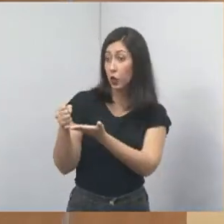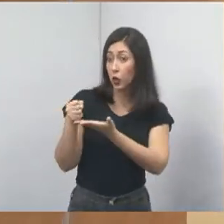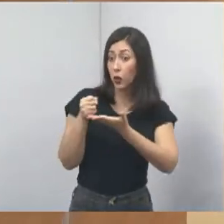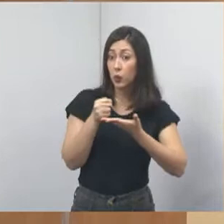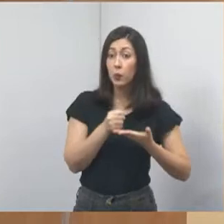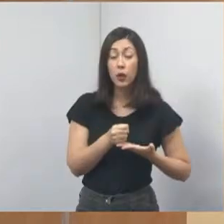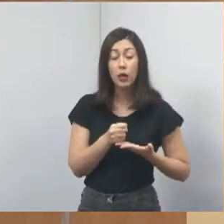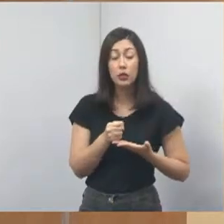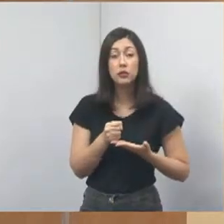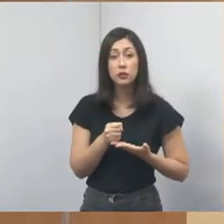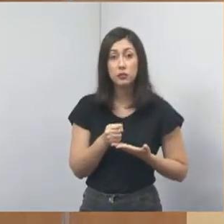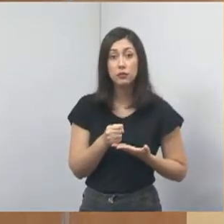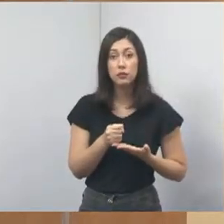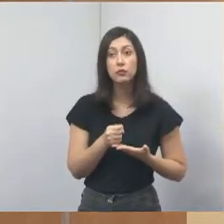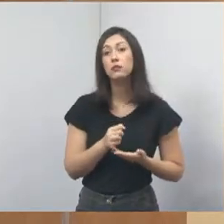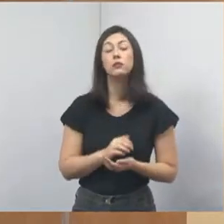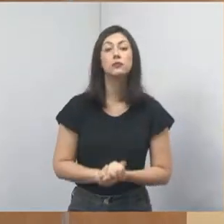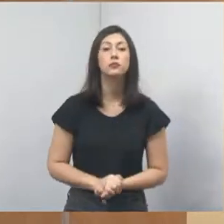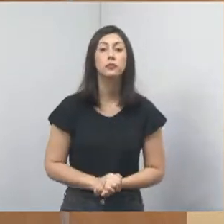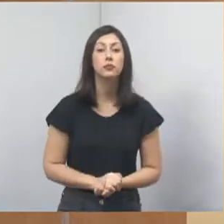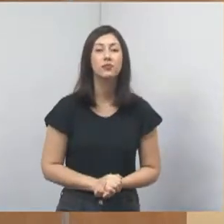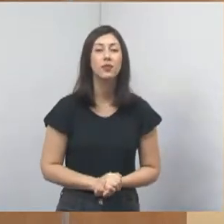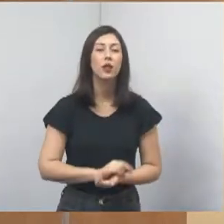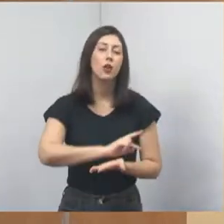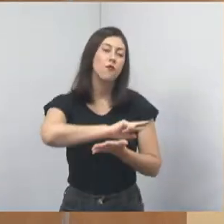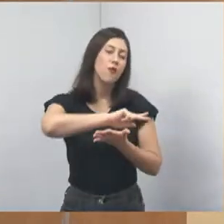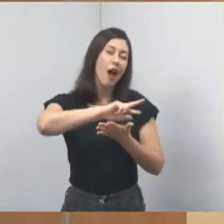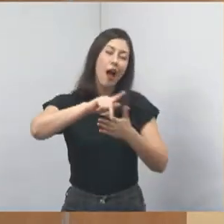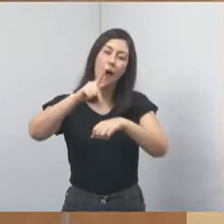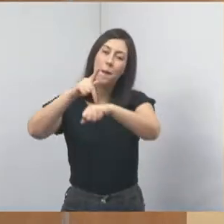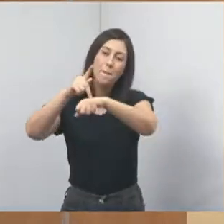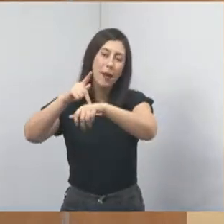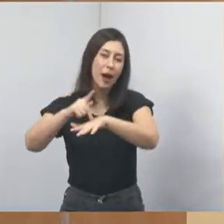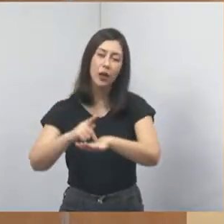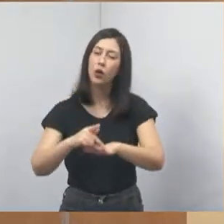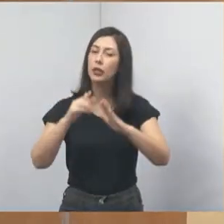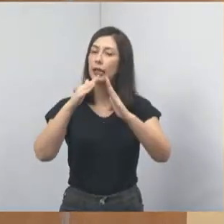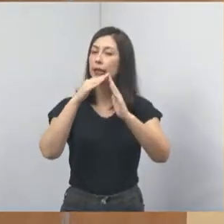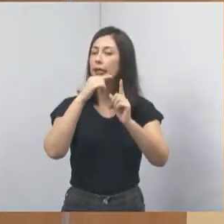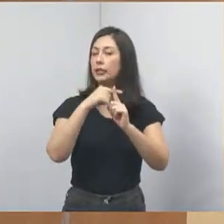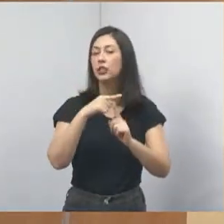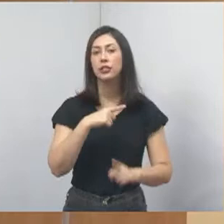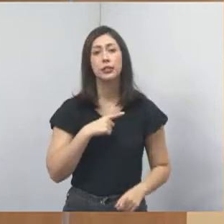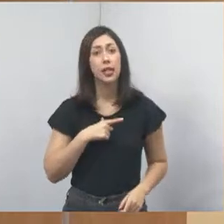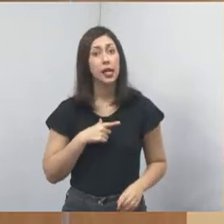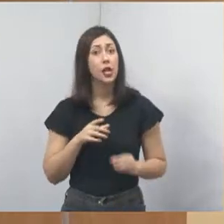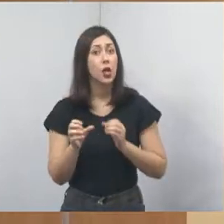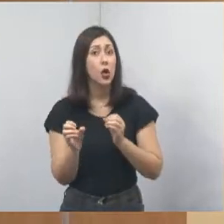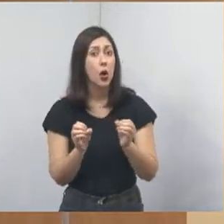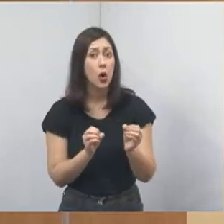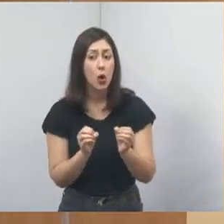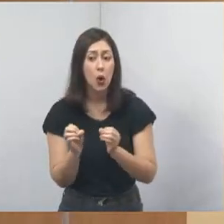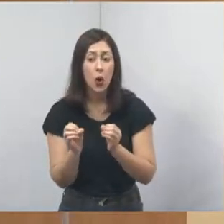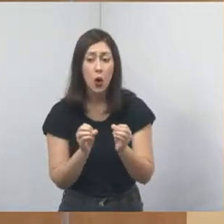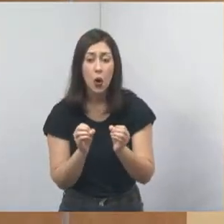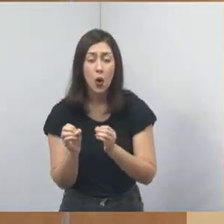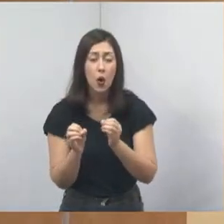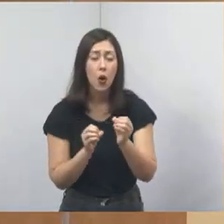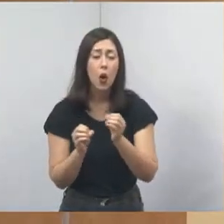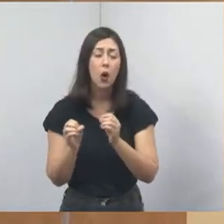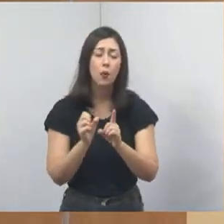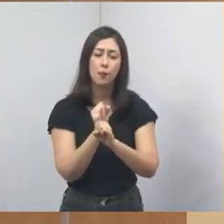as famílias recebem. Muitas paróquias e igrejas também têm obras sociais, então